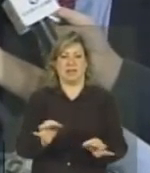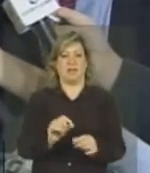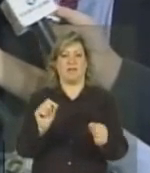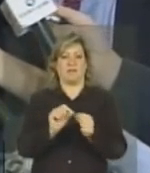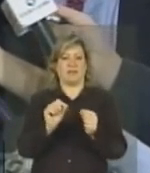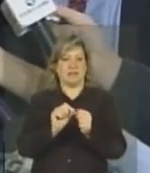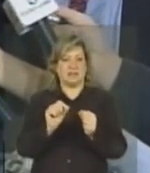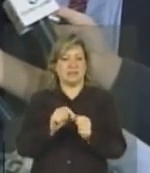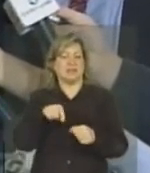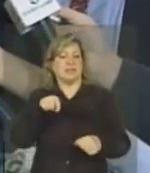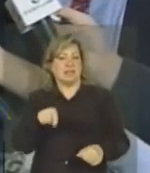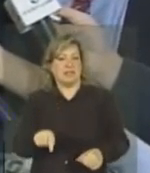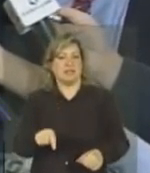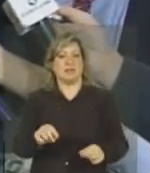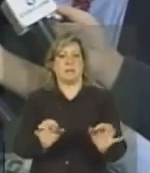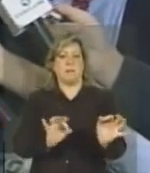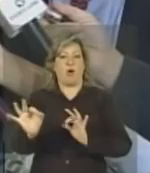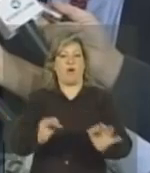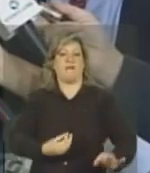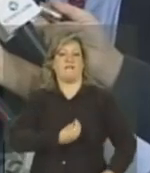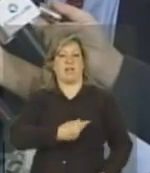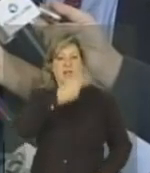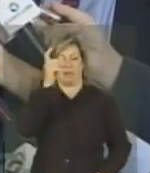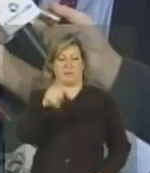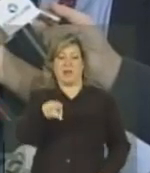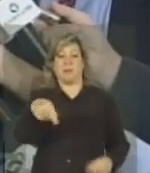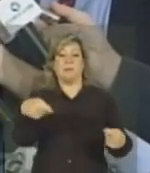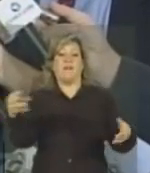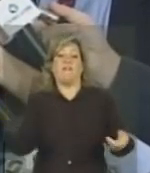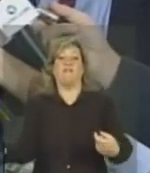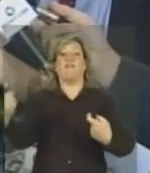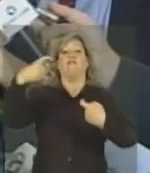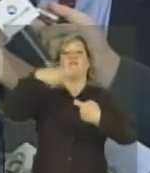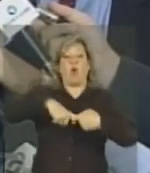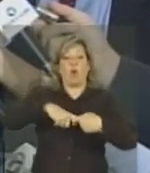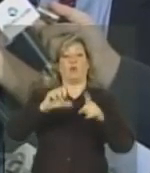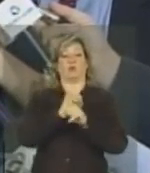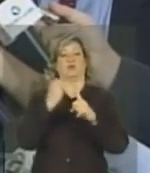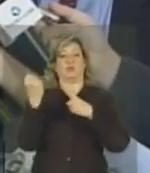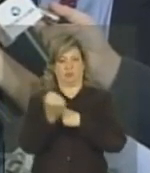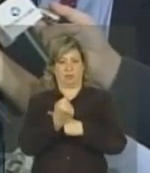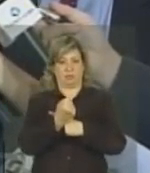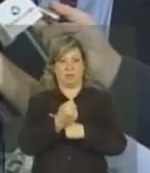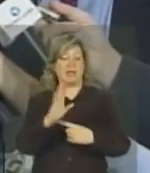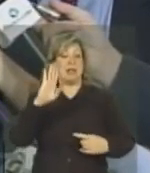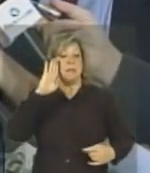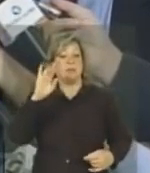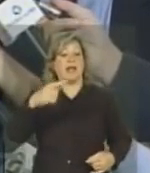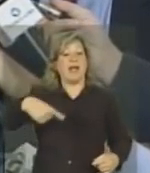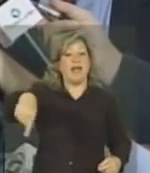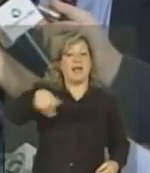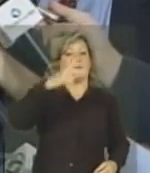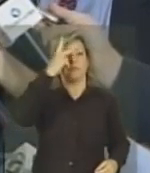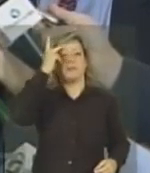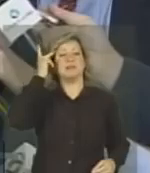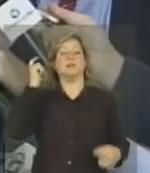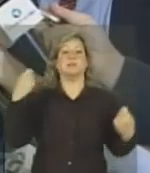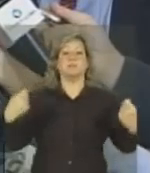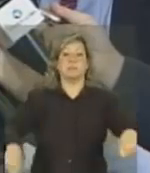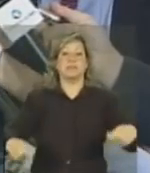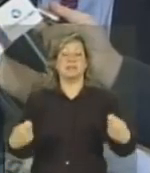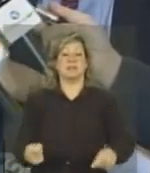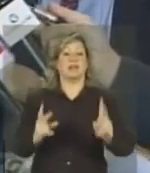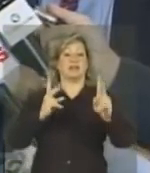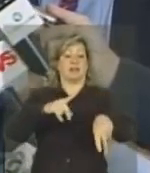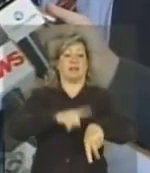o projeto de vida daquela pessoa. A pessoa tem que ser reinserida socialmente, sobretudo aquelas que precisam de internação